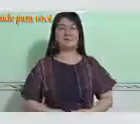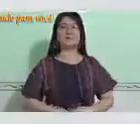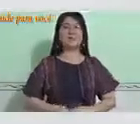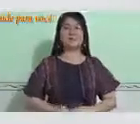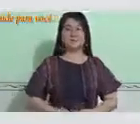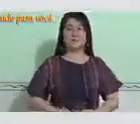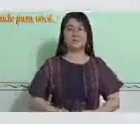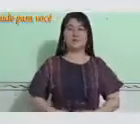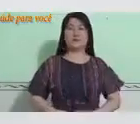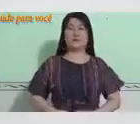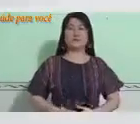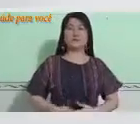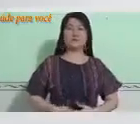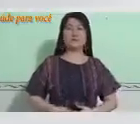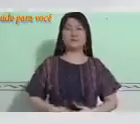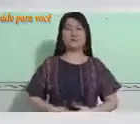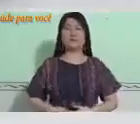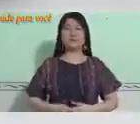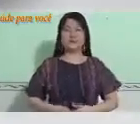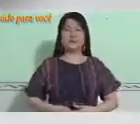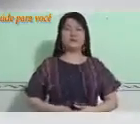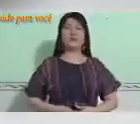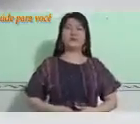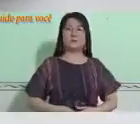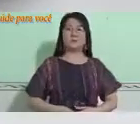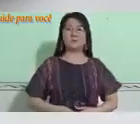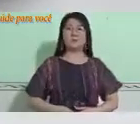enxaqueca, como por exemplo 2.1.